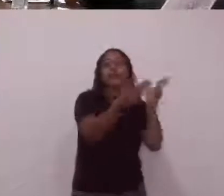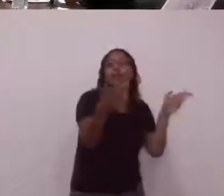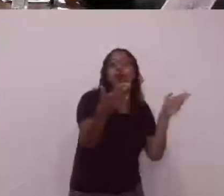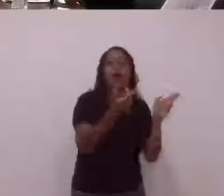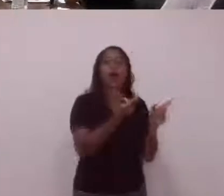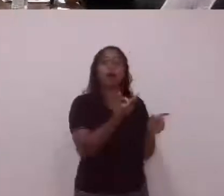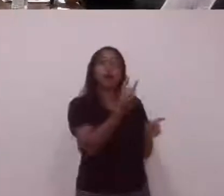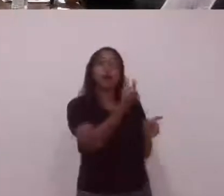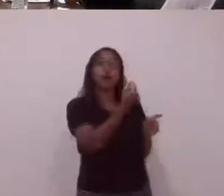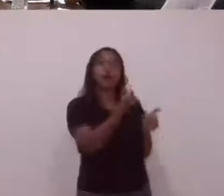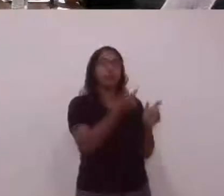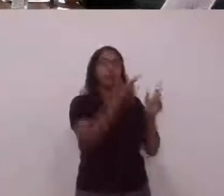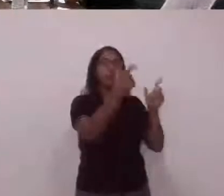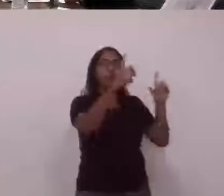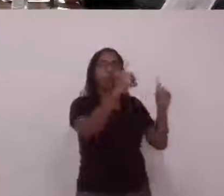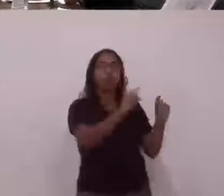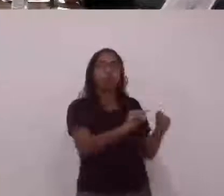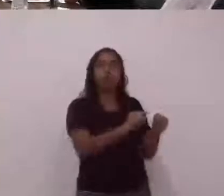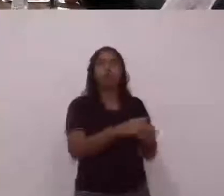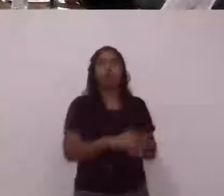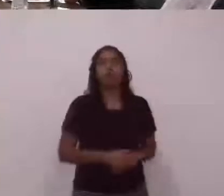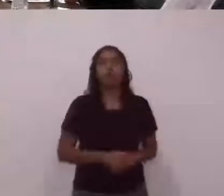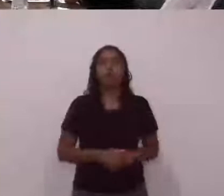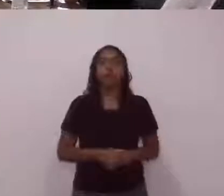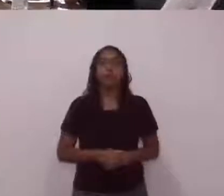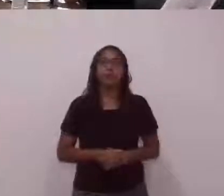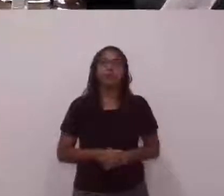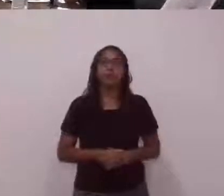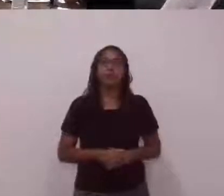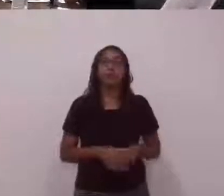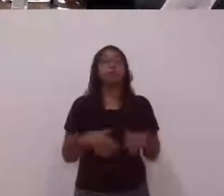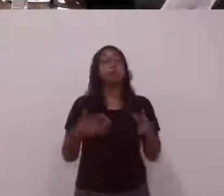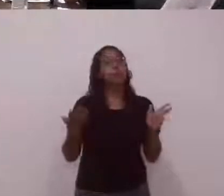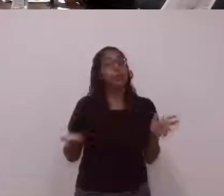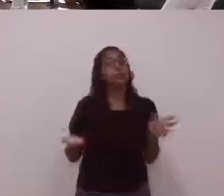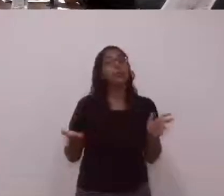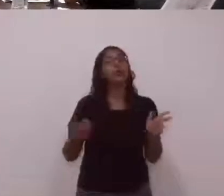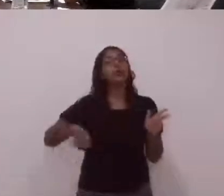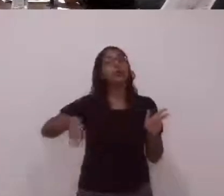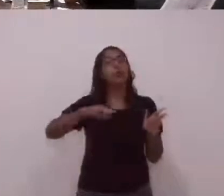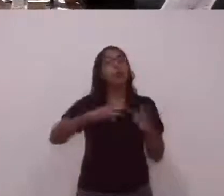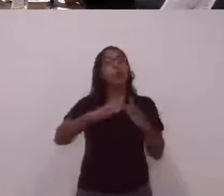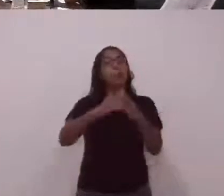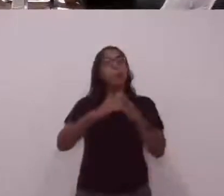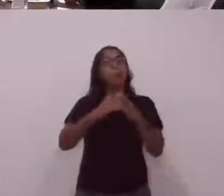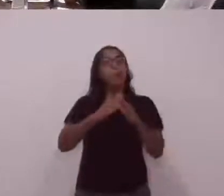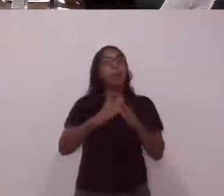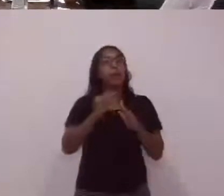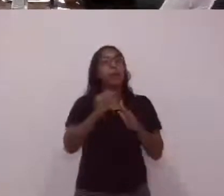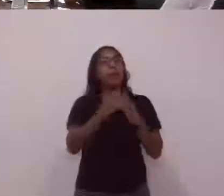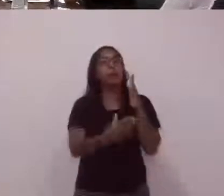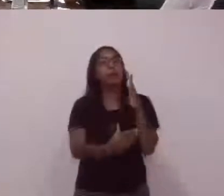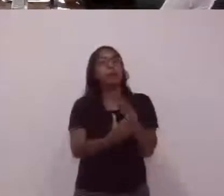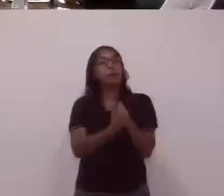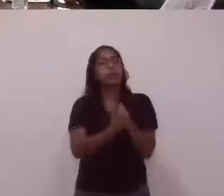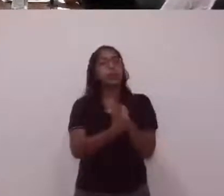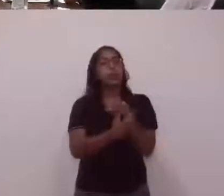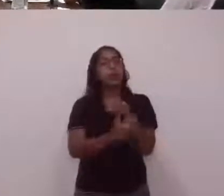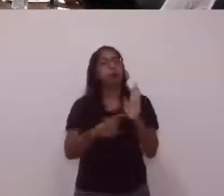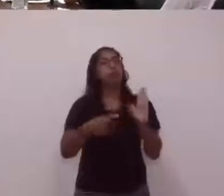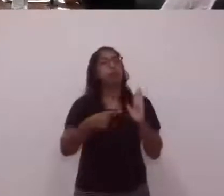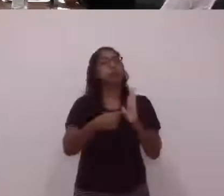artigo 1º desta lei. E, notadamente, desta forma, requeremos o processamento da presente denúncia,